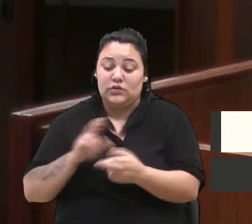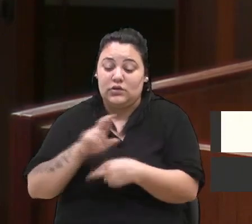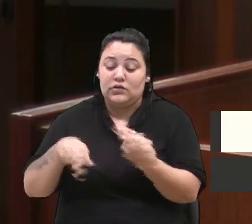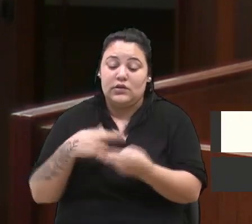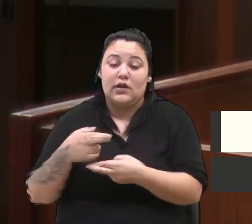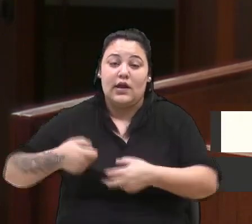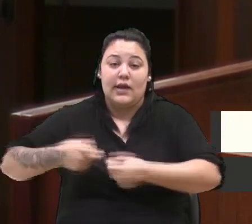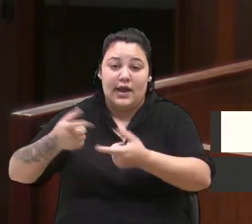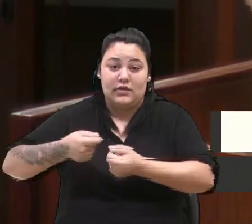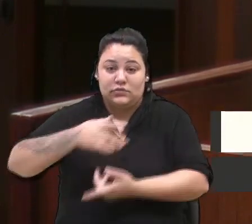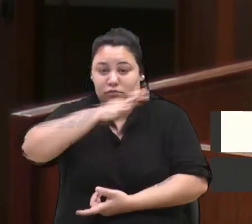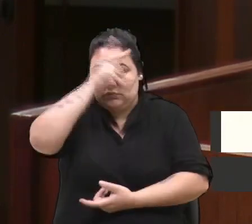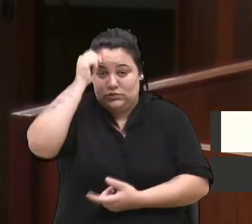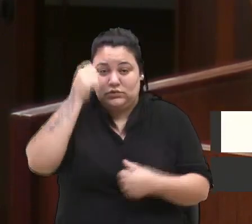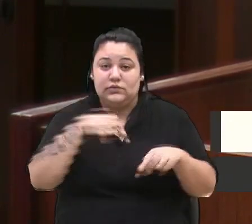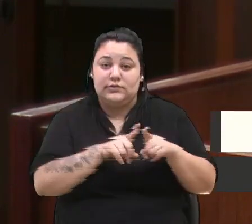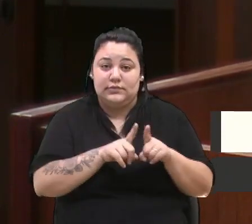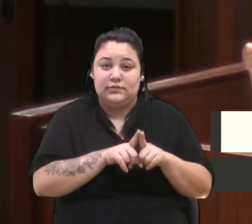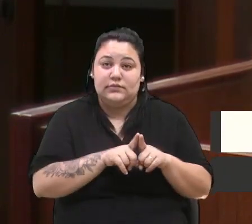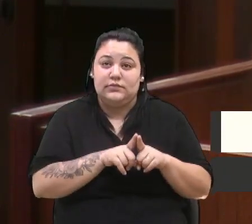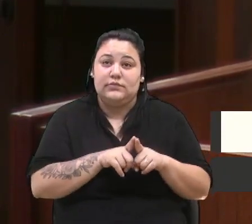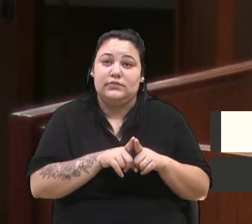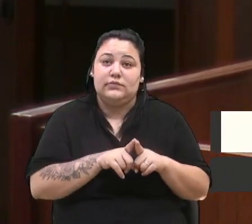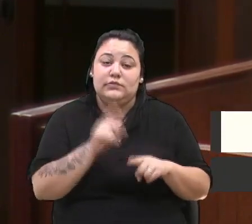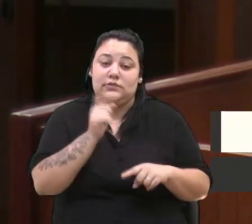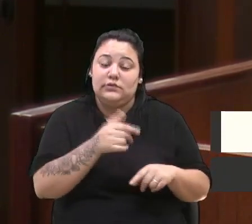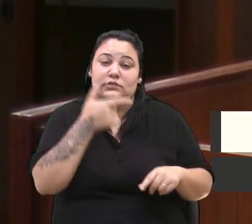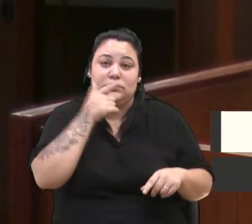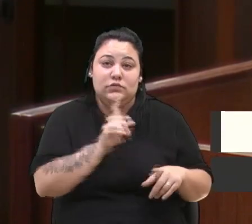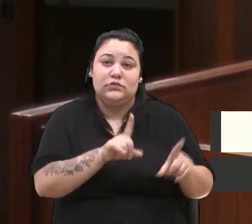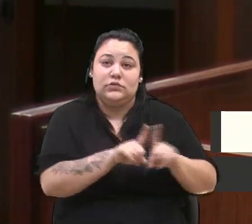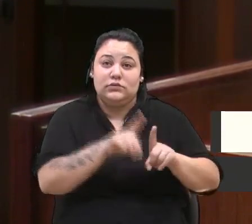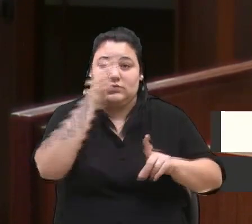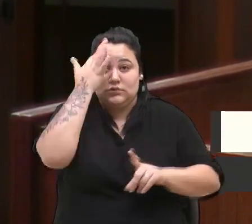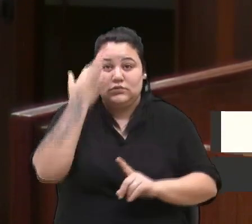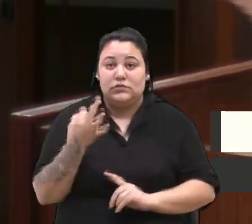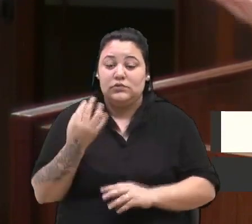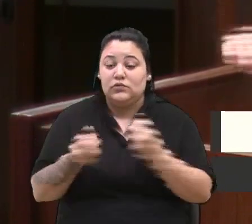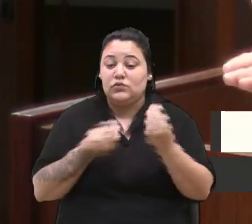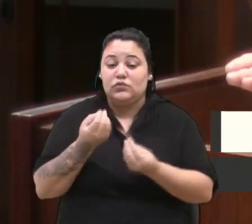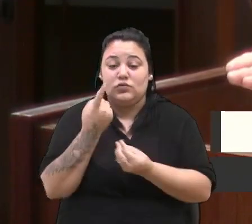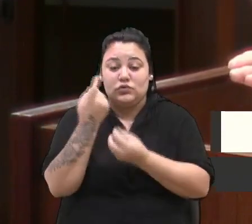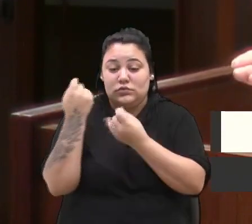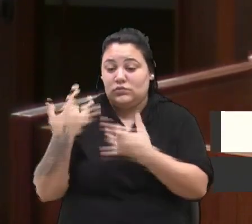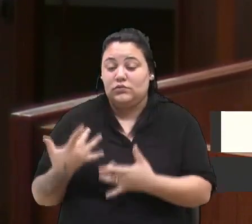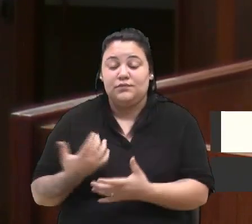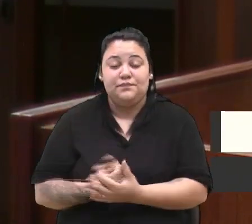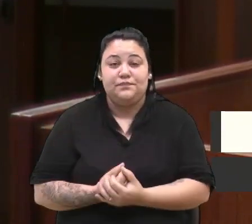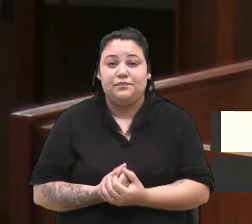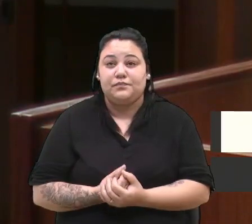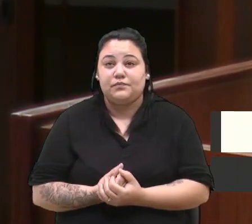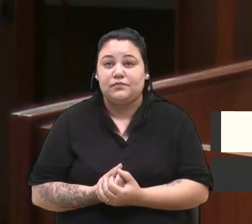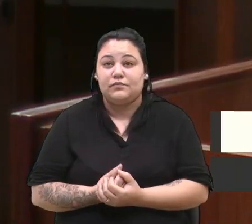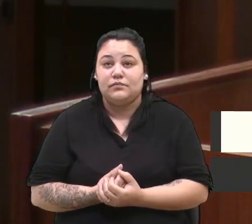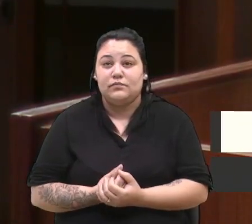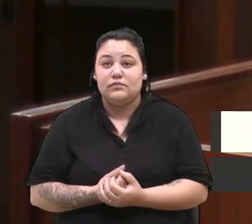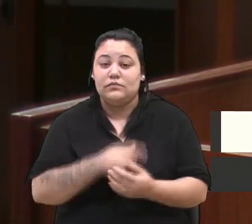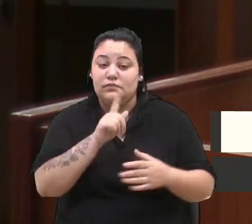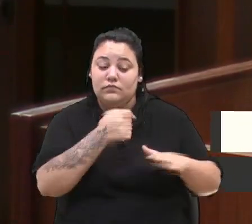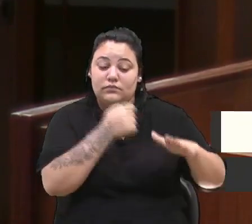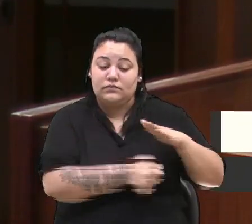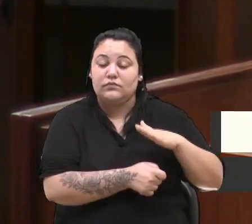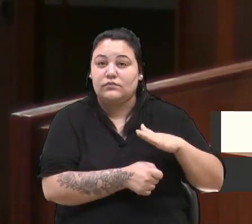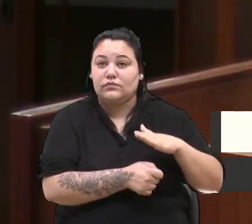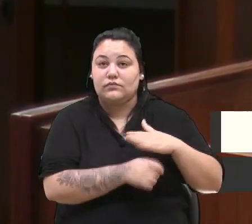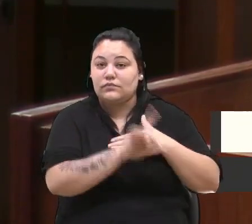custos para o município, desde que ele consiga, né, entender como o senhor acabou de falar. Ele é de investimento, ele não é